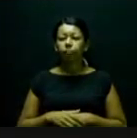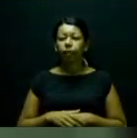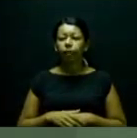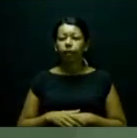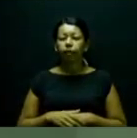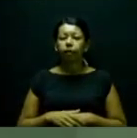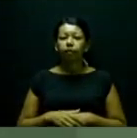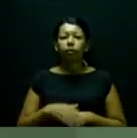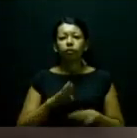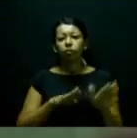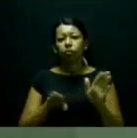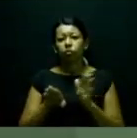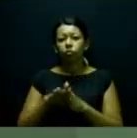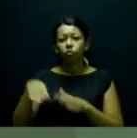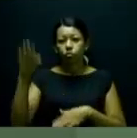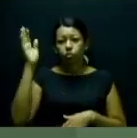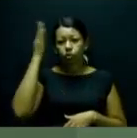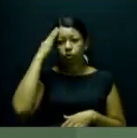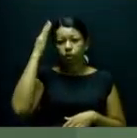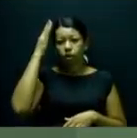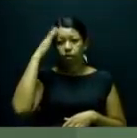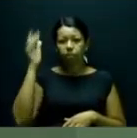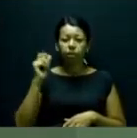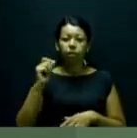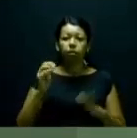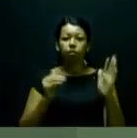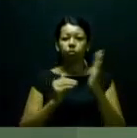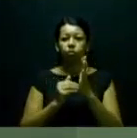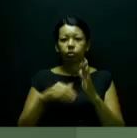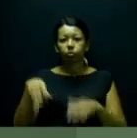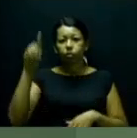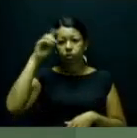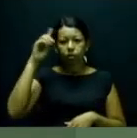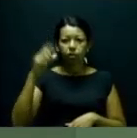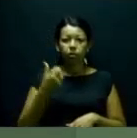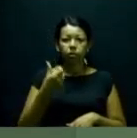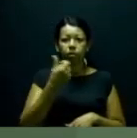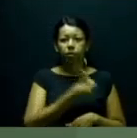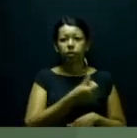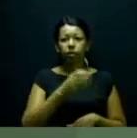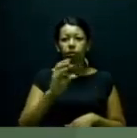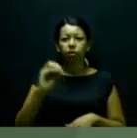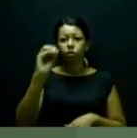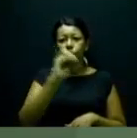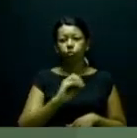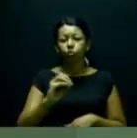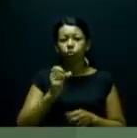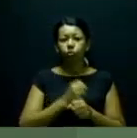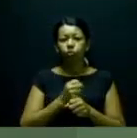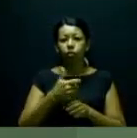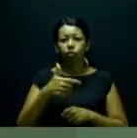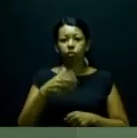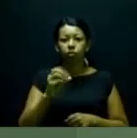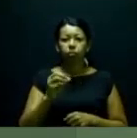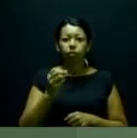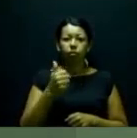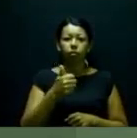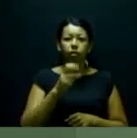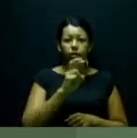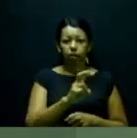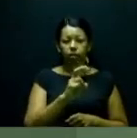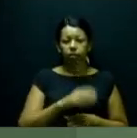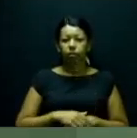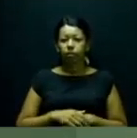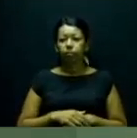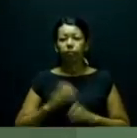É sabido por todos que desde o último dia 16 de outubro de